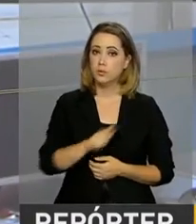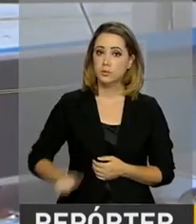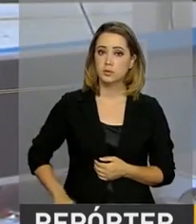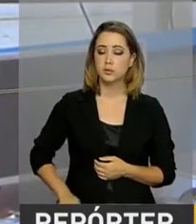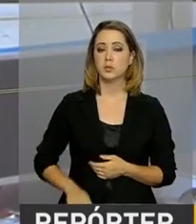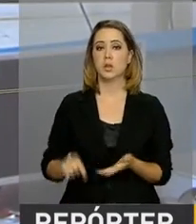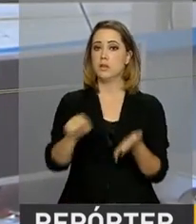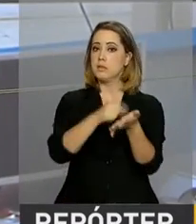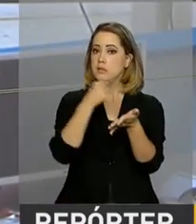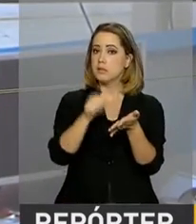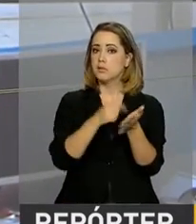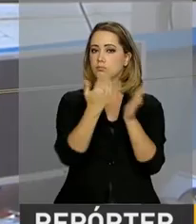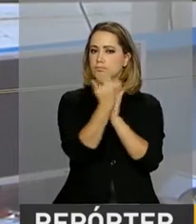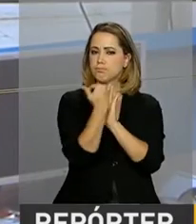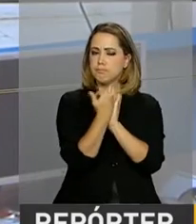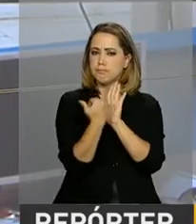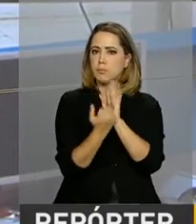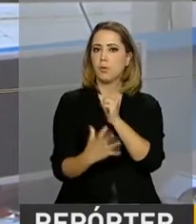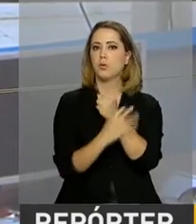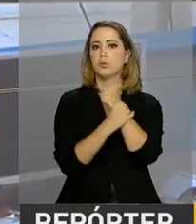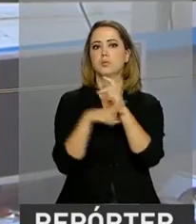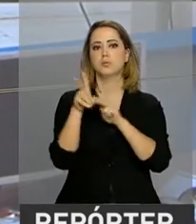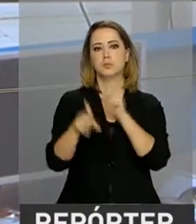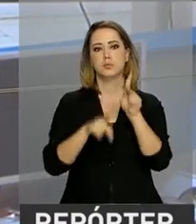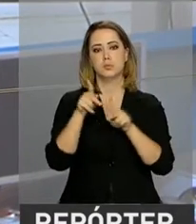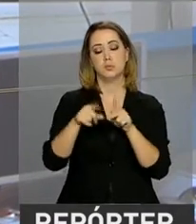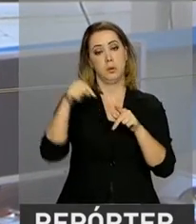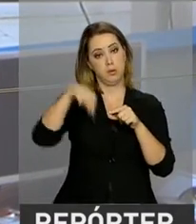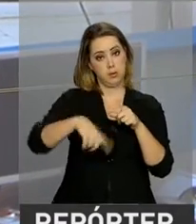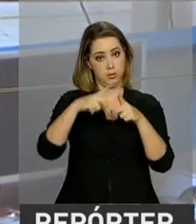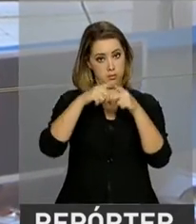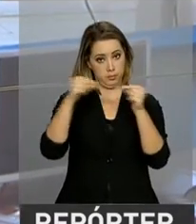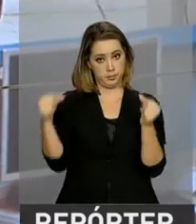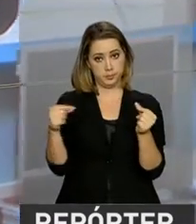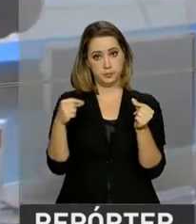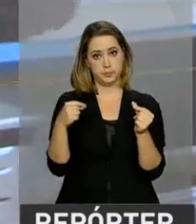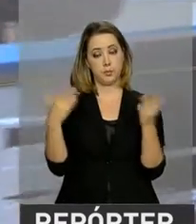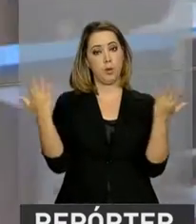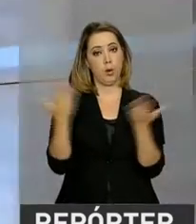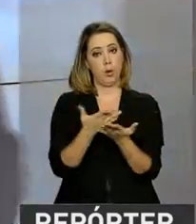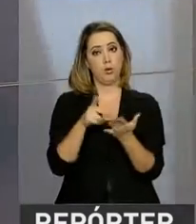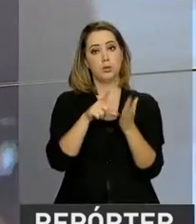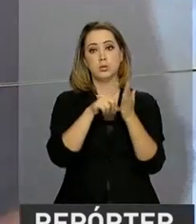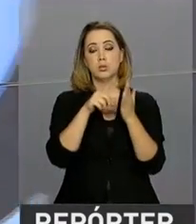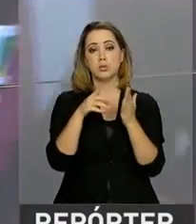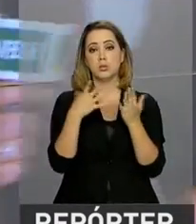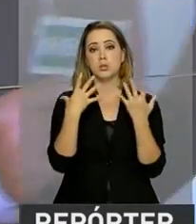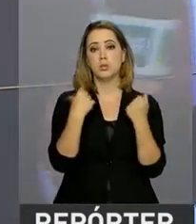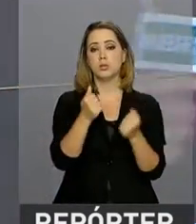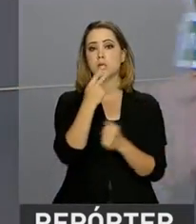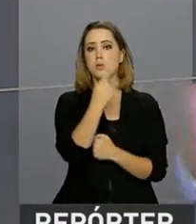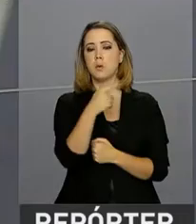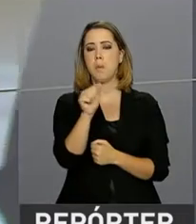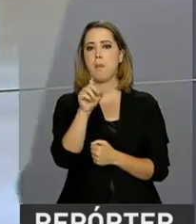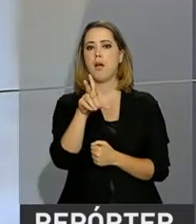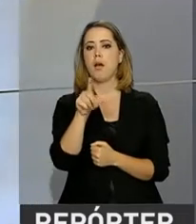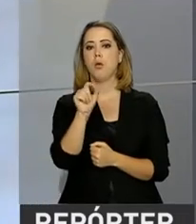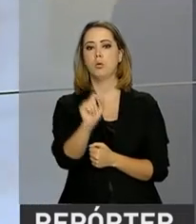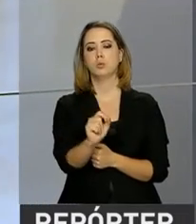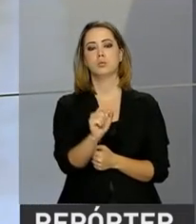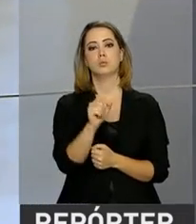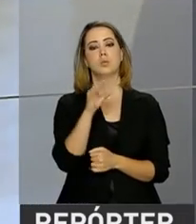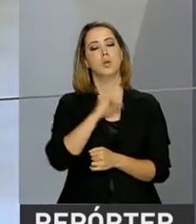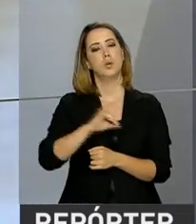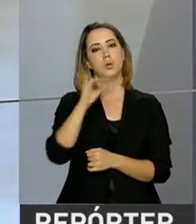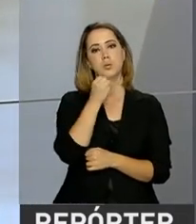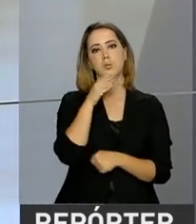vão assinar plano nacional de segurança pública em brasília quem traz os detalhes ao vivo pra gente ao repórter paulo la sálvia